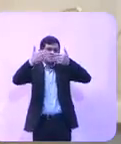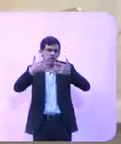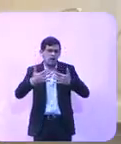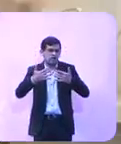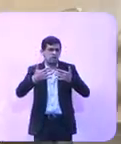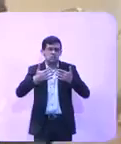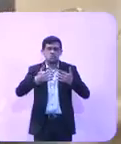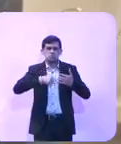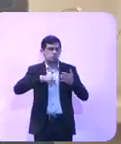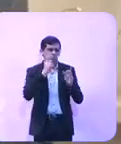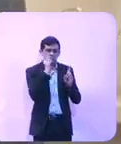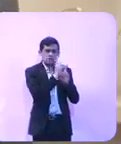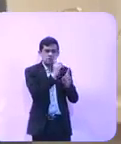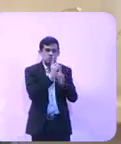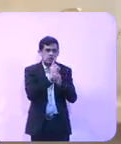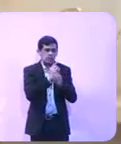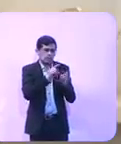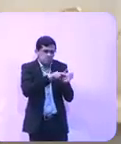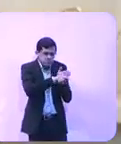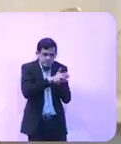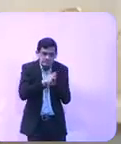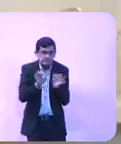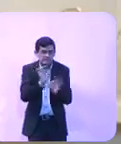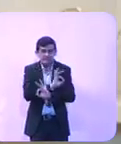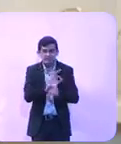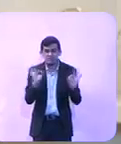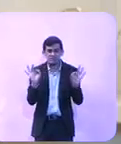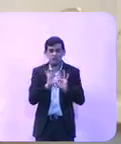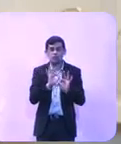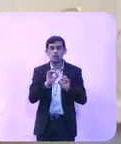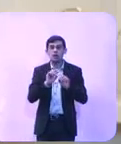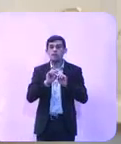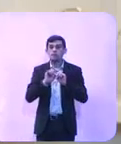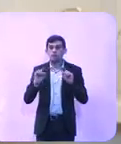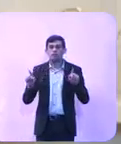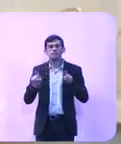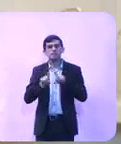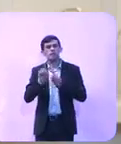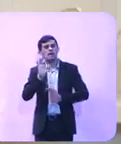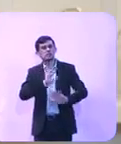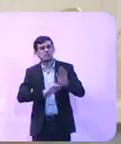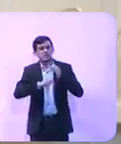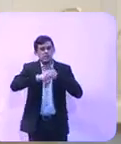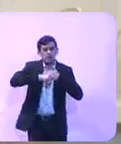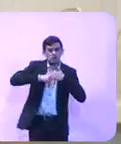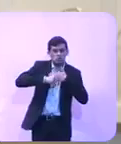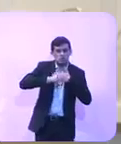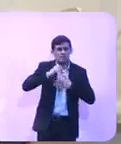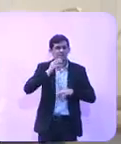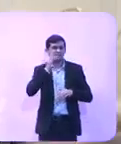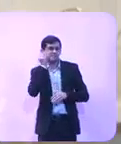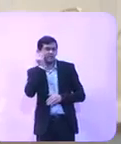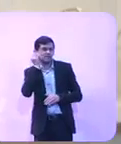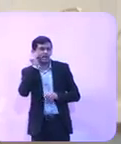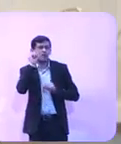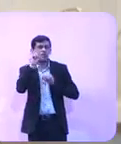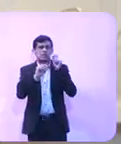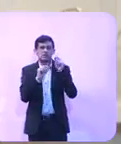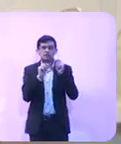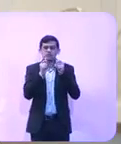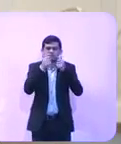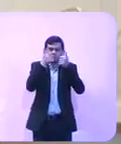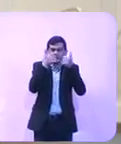dos comentaristas que eu li conseguiram explicar, e alguns até tentaram desmerecer a